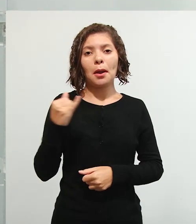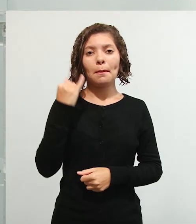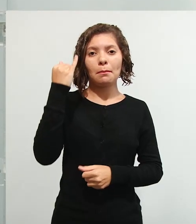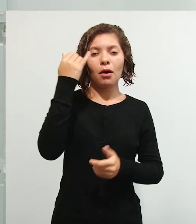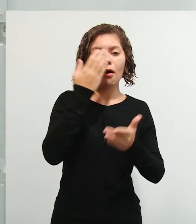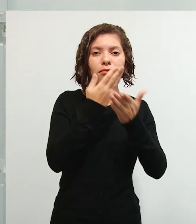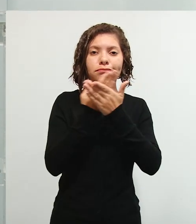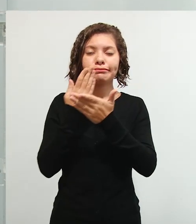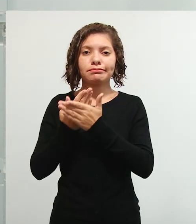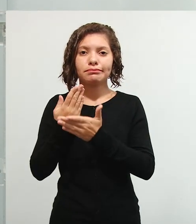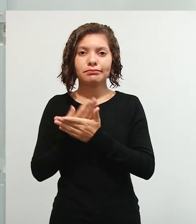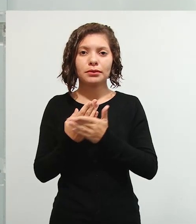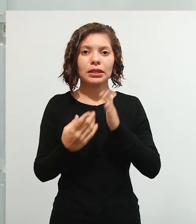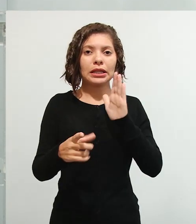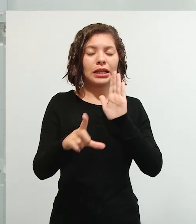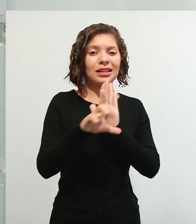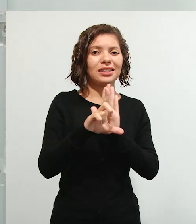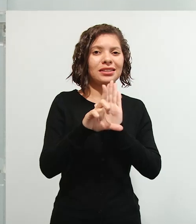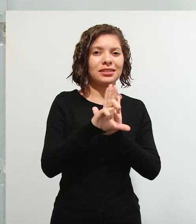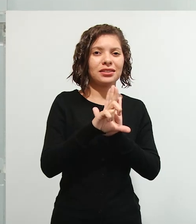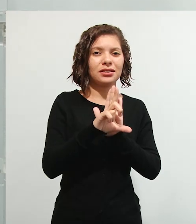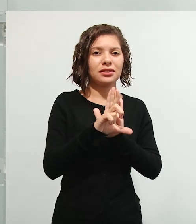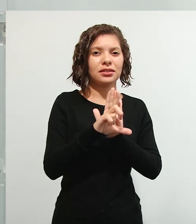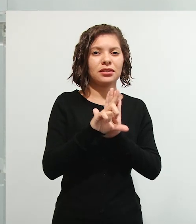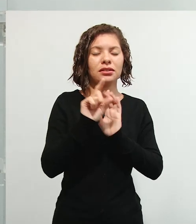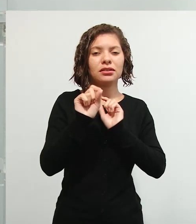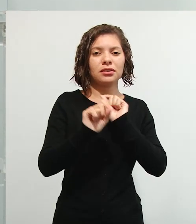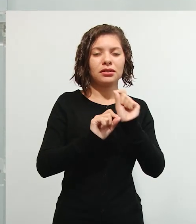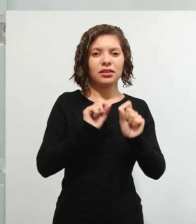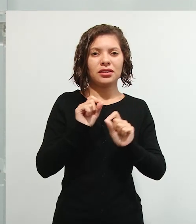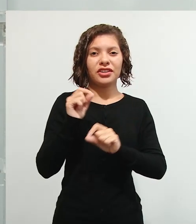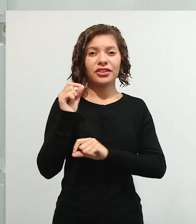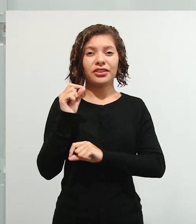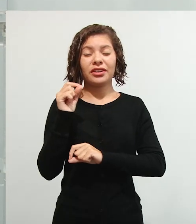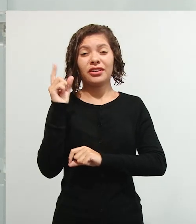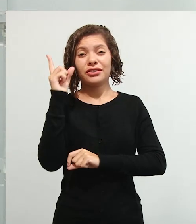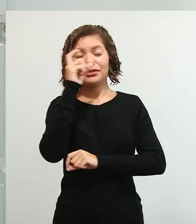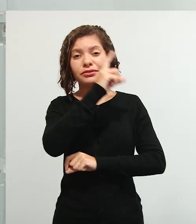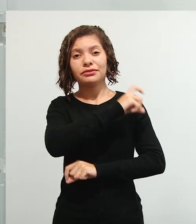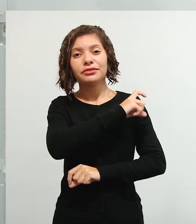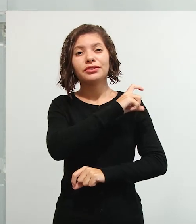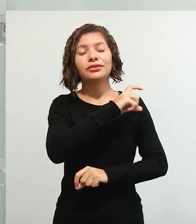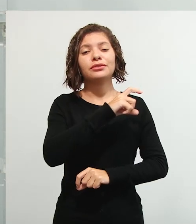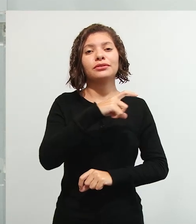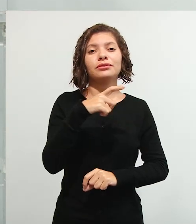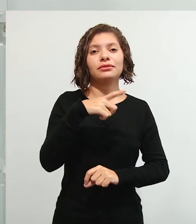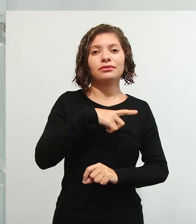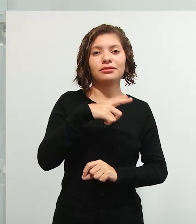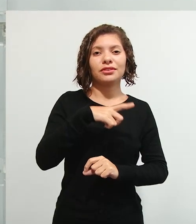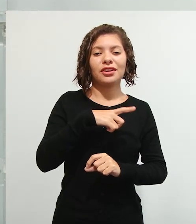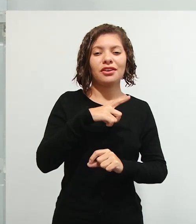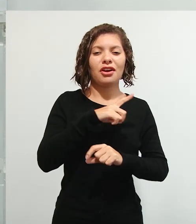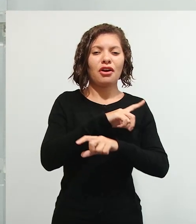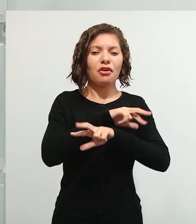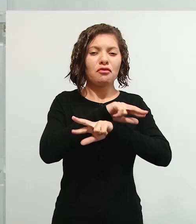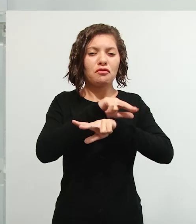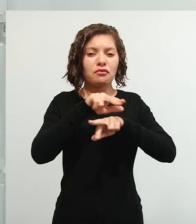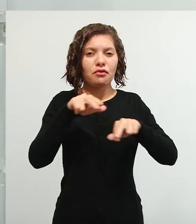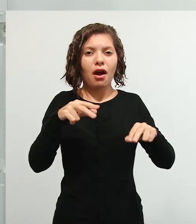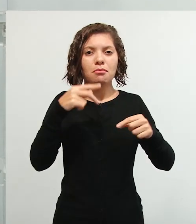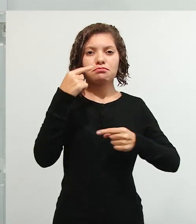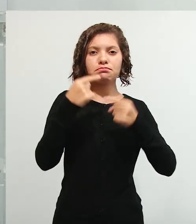gente saiba, é um histórico de resistência a todo um conjunto de